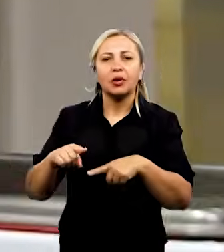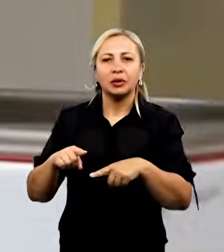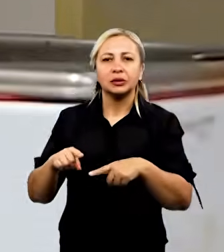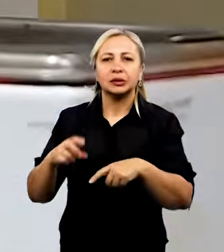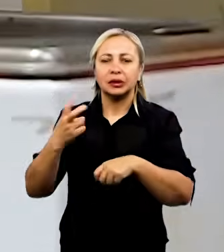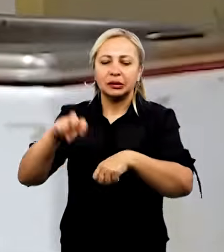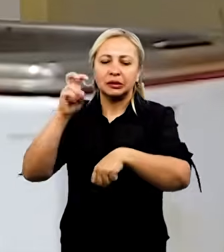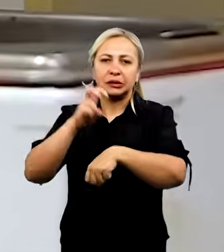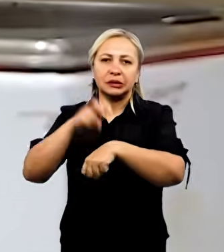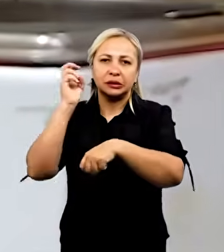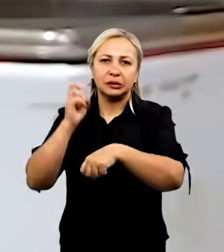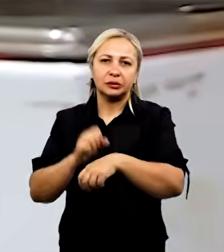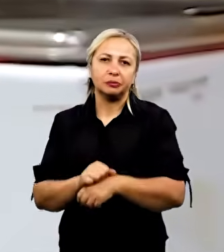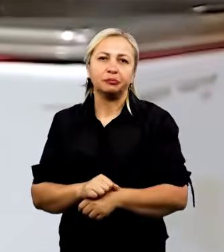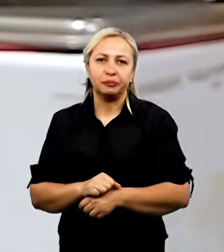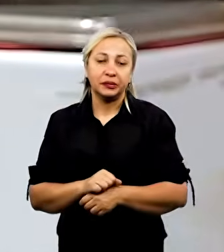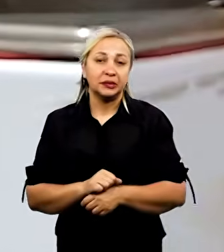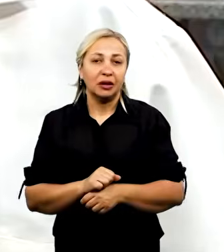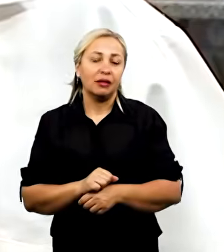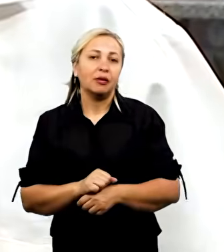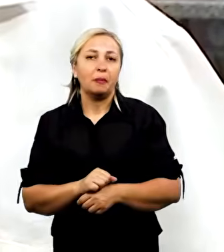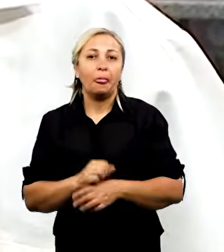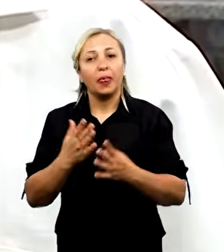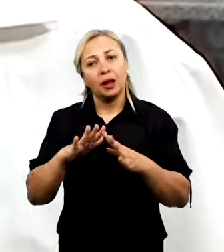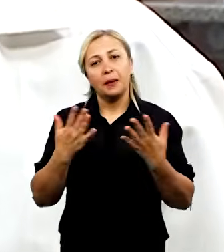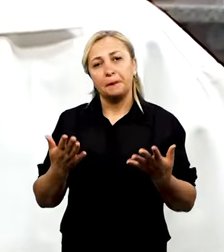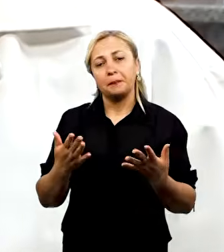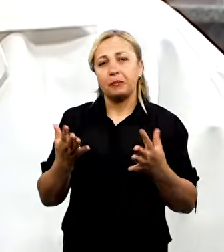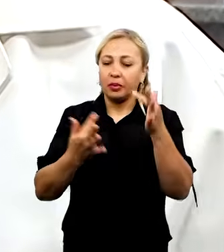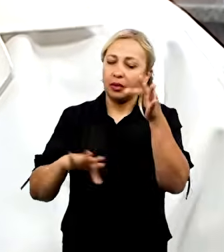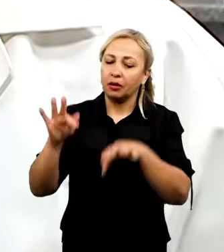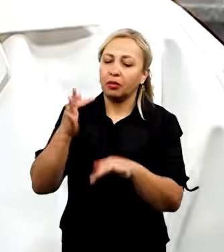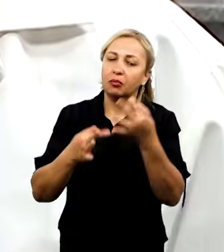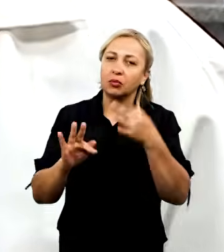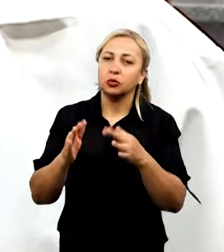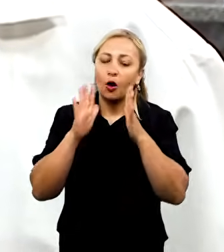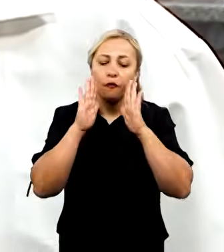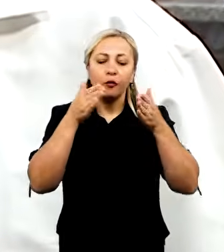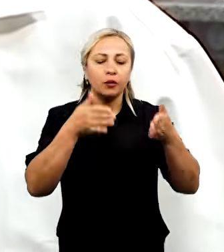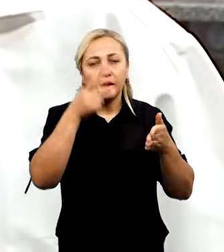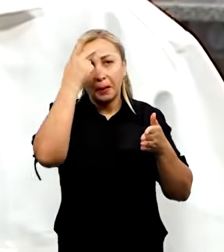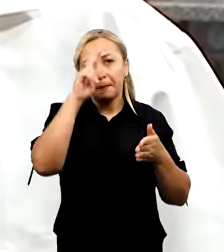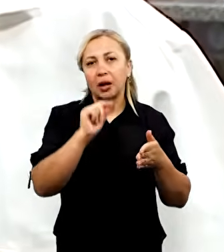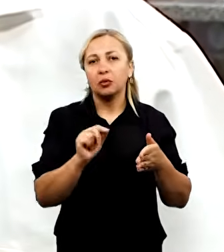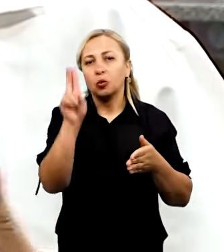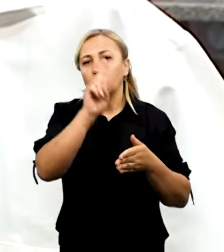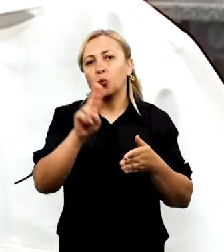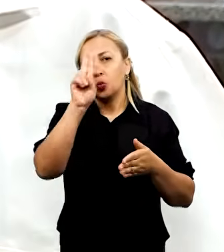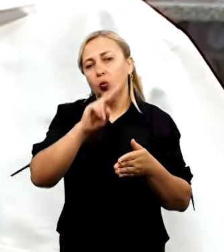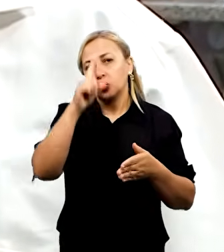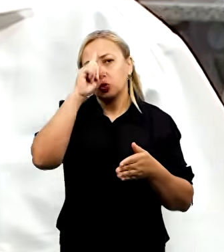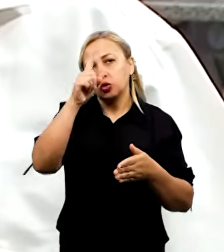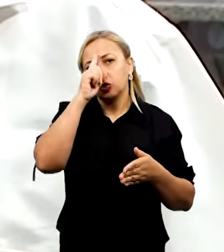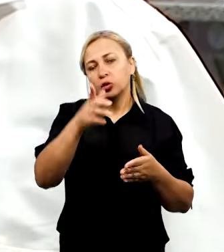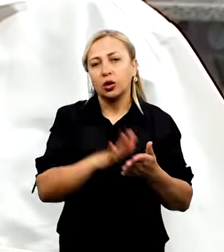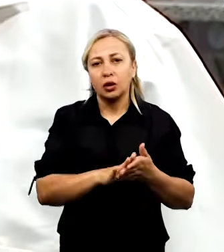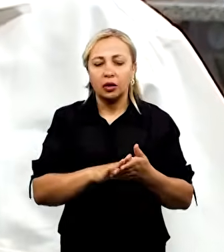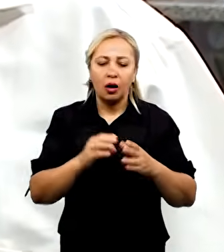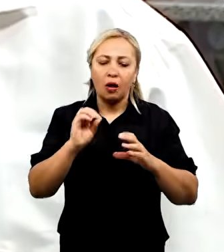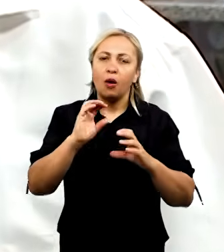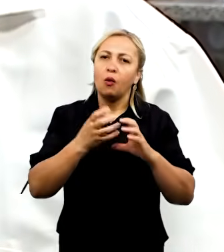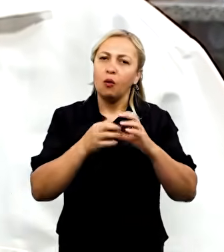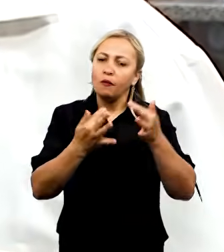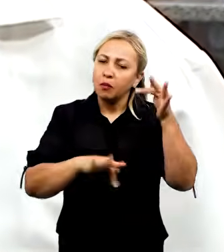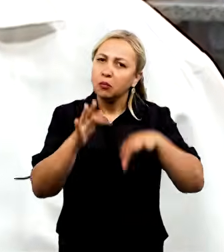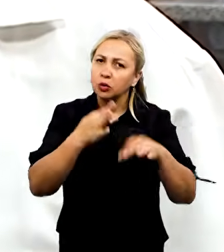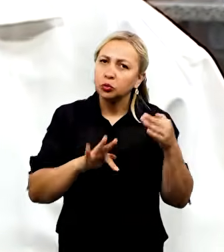animais peçonhentos induzidos. Então, as formulações elas são mais voltadas para o uso tópico. Então, são formulações tópicas